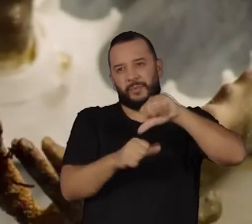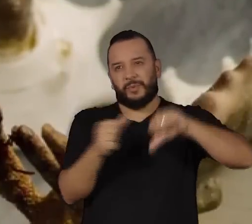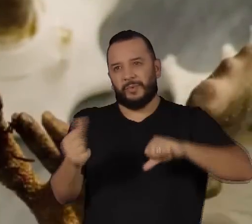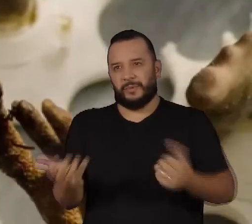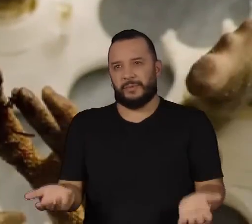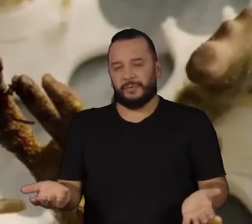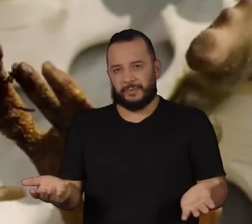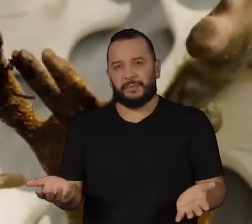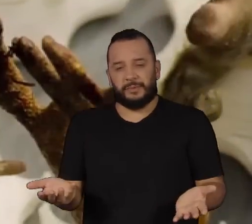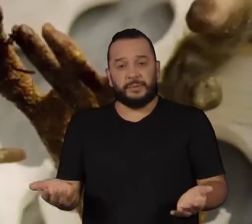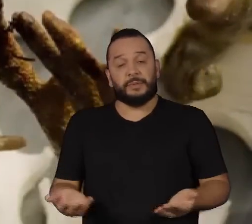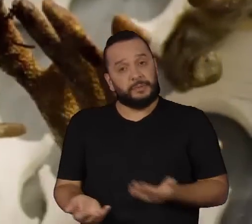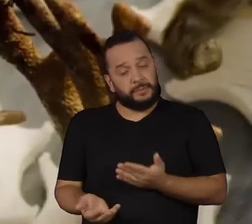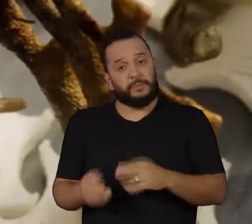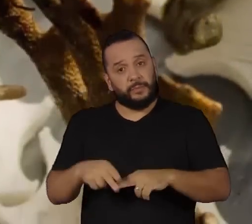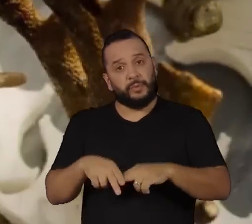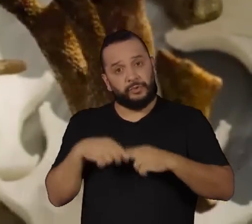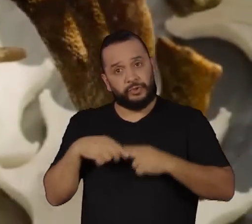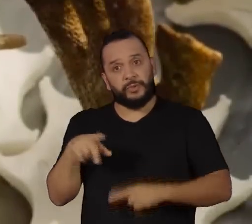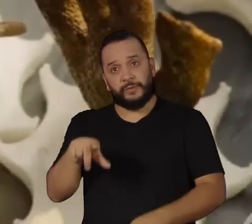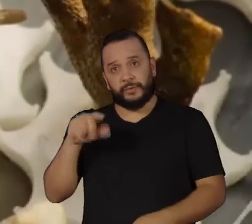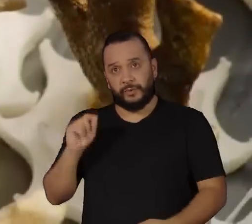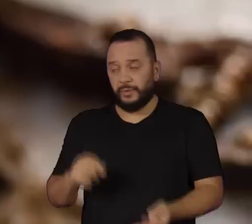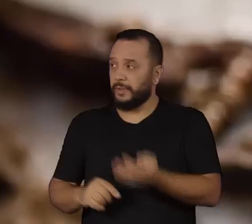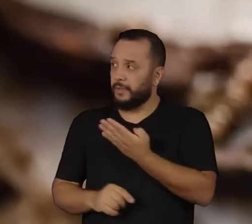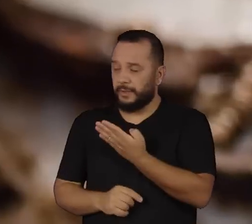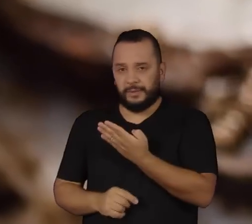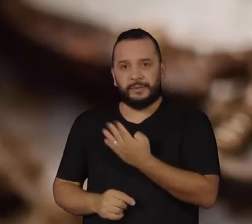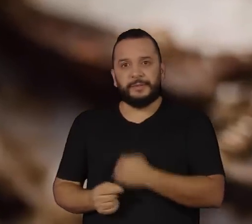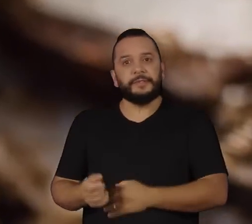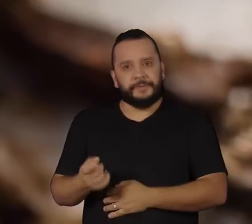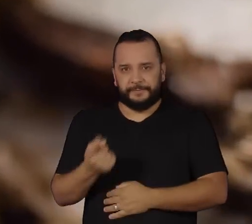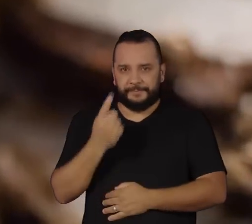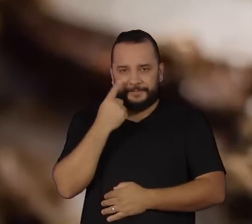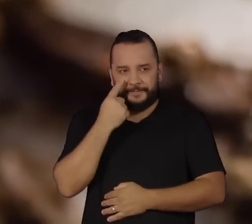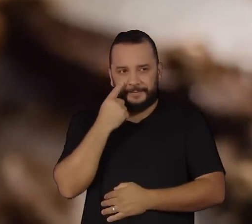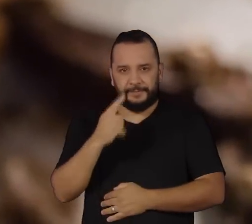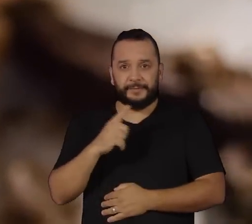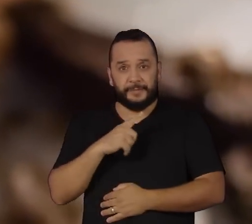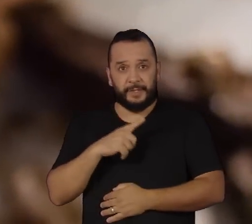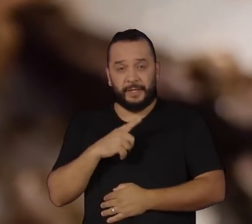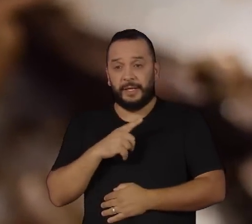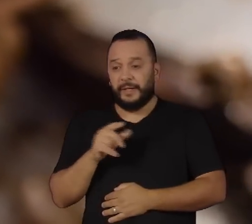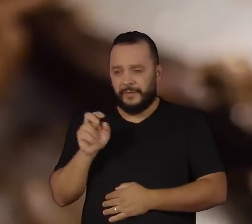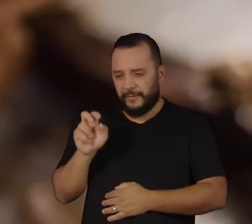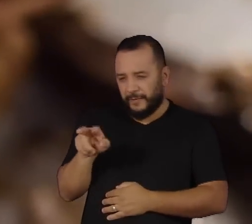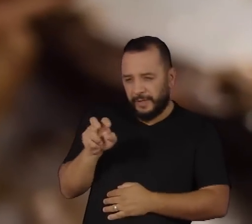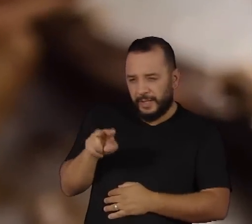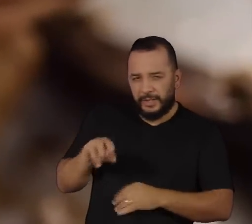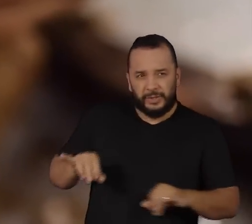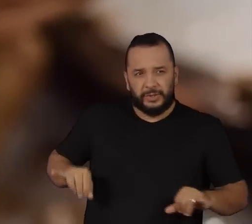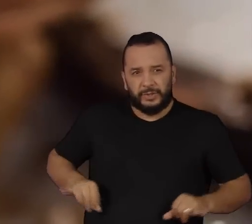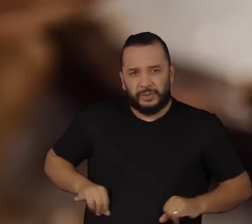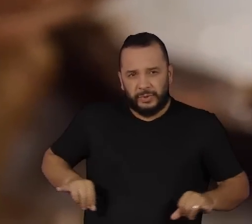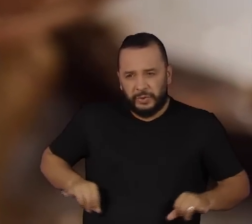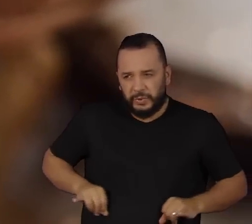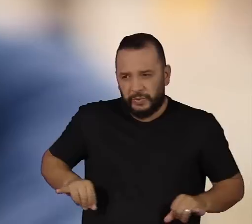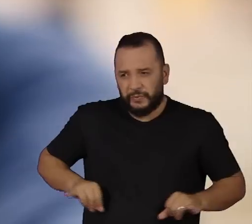foi o motivo da escolha das espécies. A gente olhou aquelas que estavam ali sofrendo mais com essa situação.